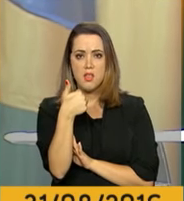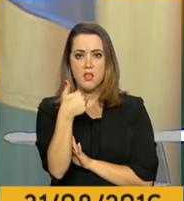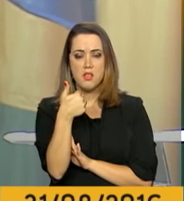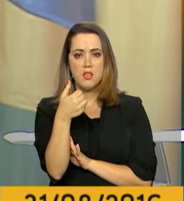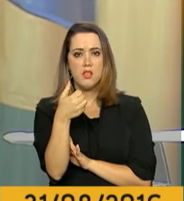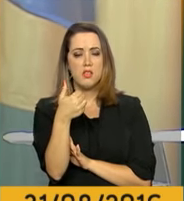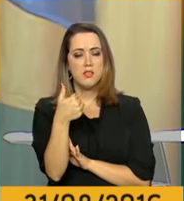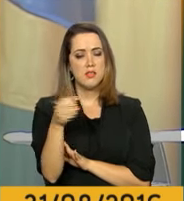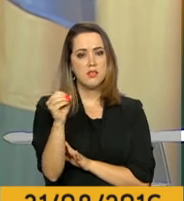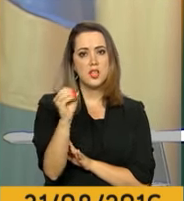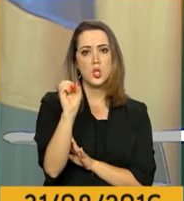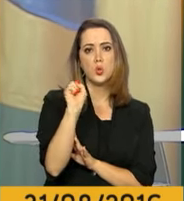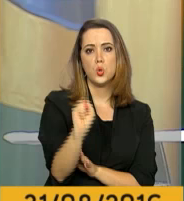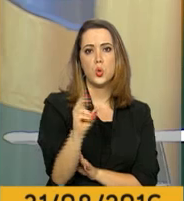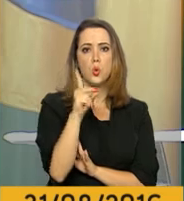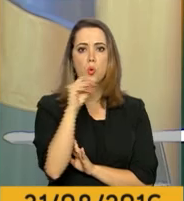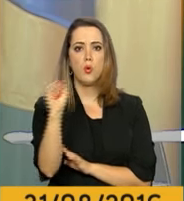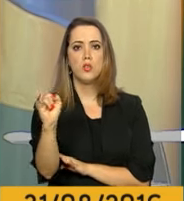108º dia